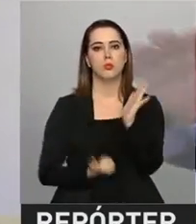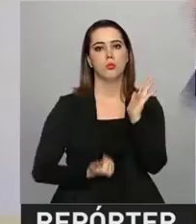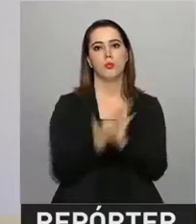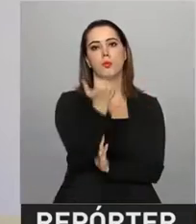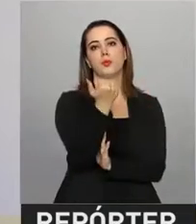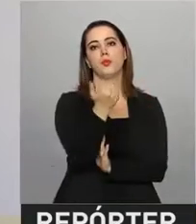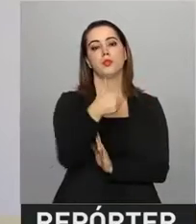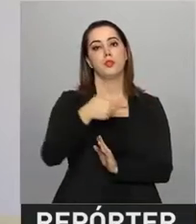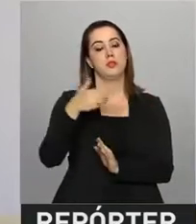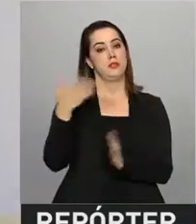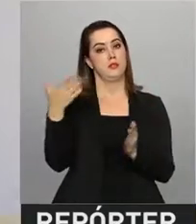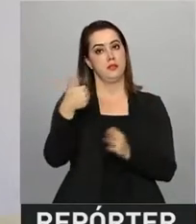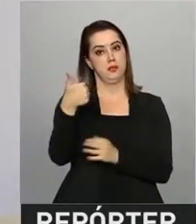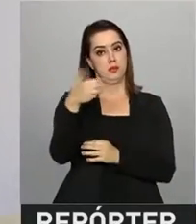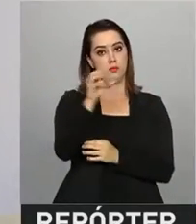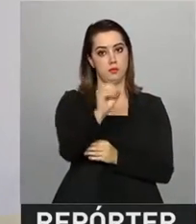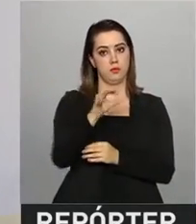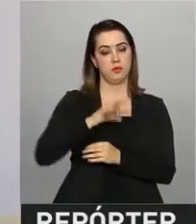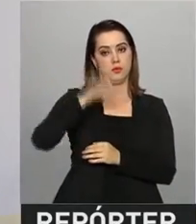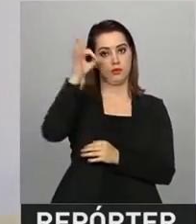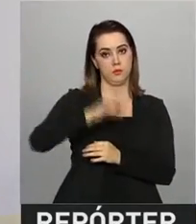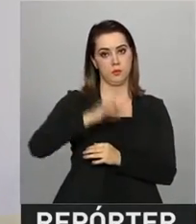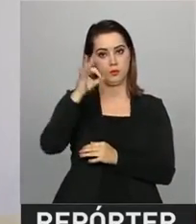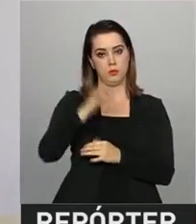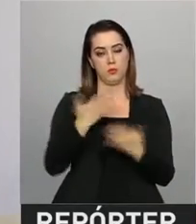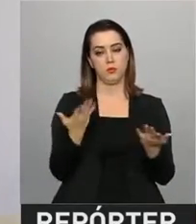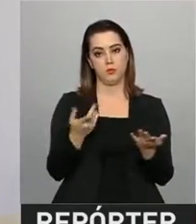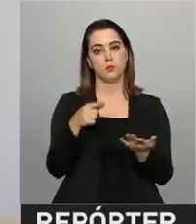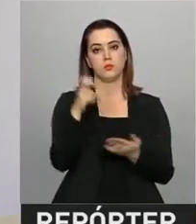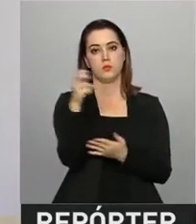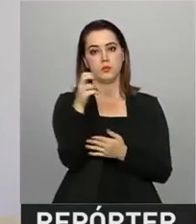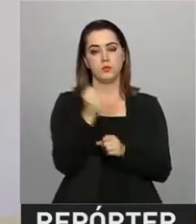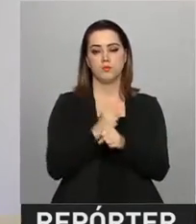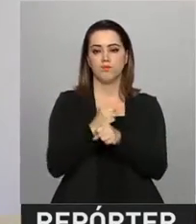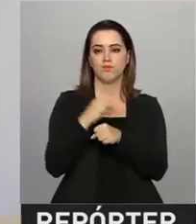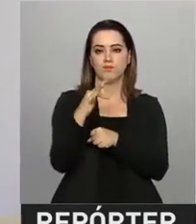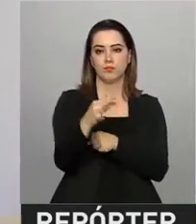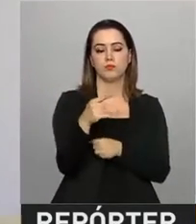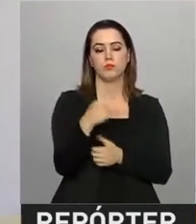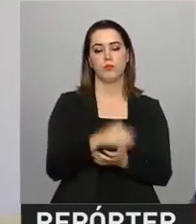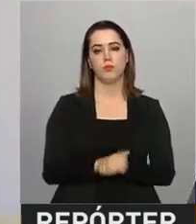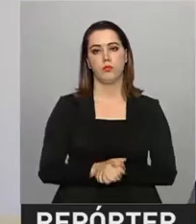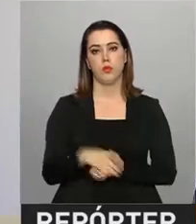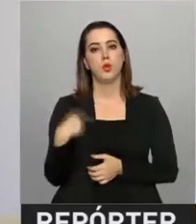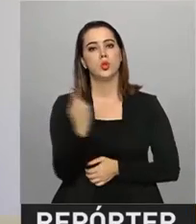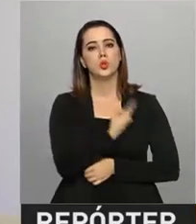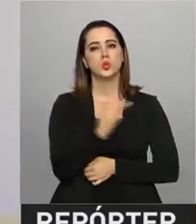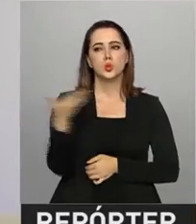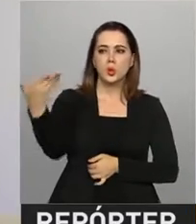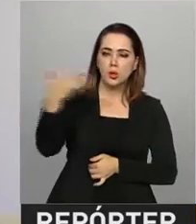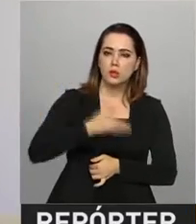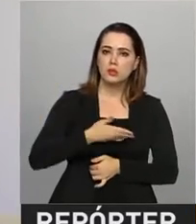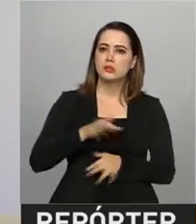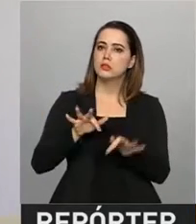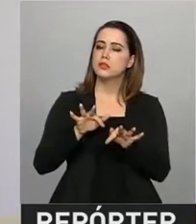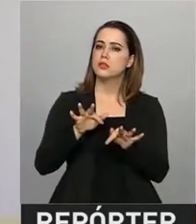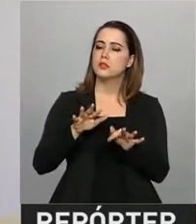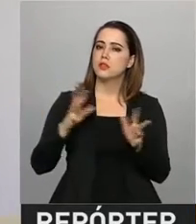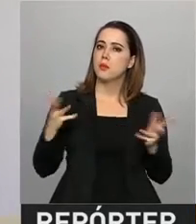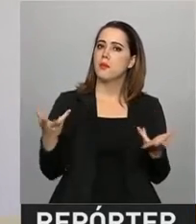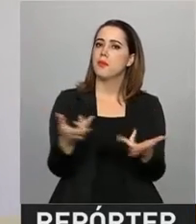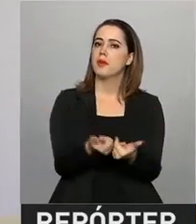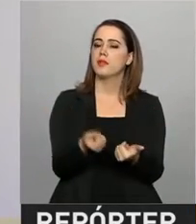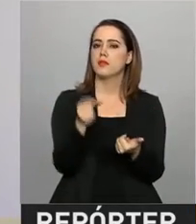7 para 10 por cento nos próximos cinco anos quando nós conseguimos trazer para a mão da eficiência é mais renda